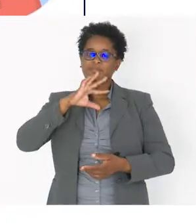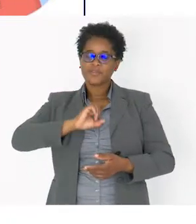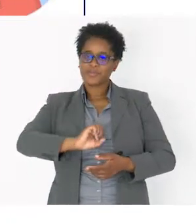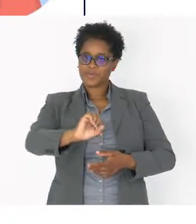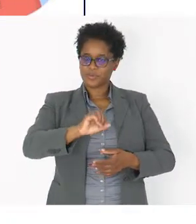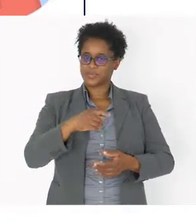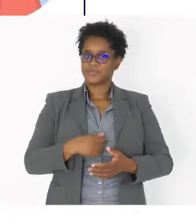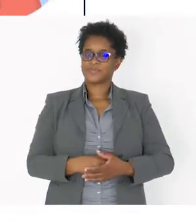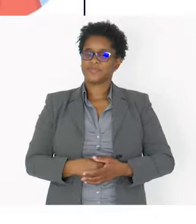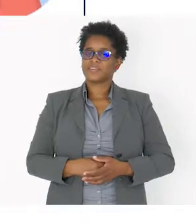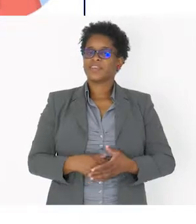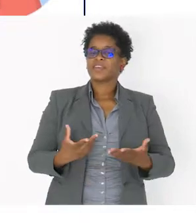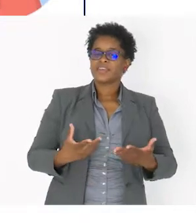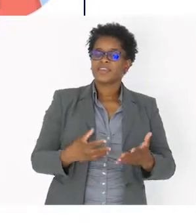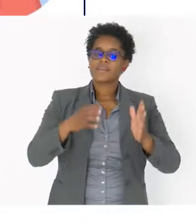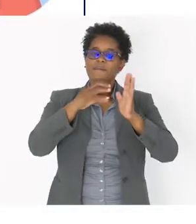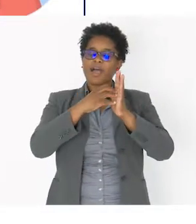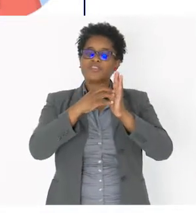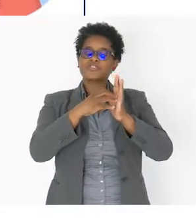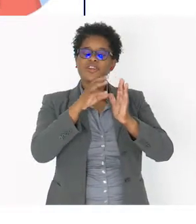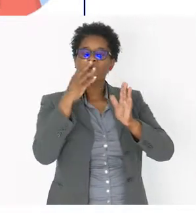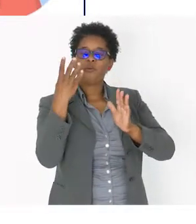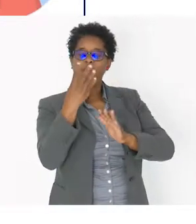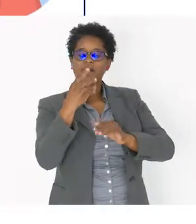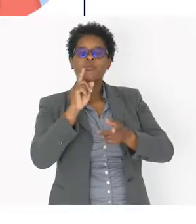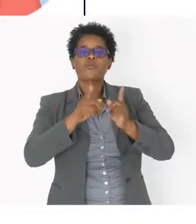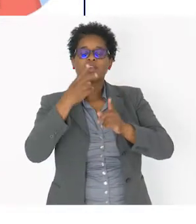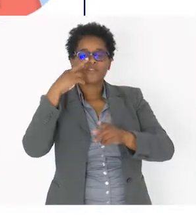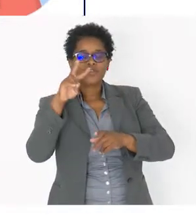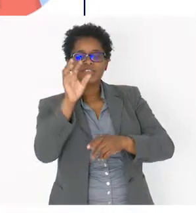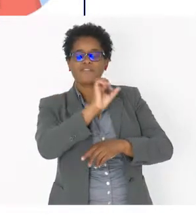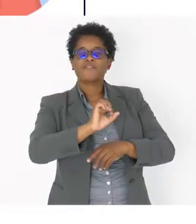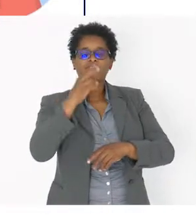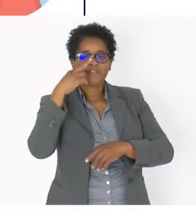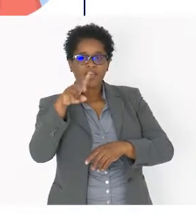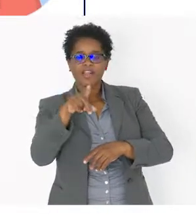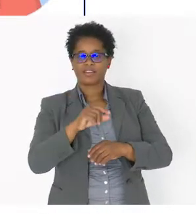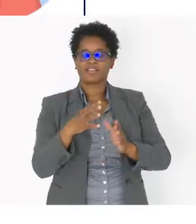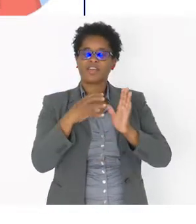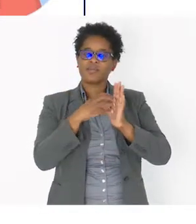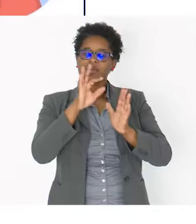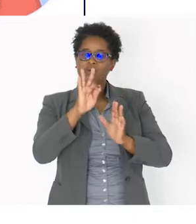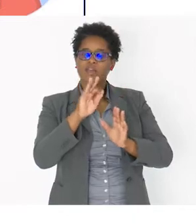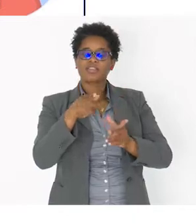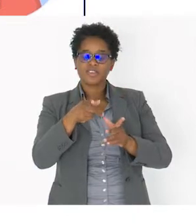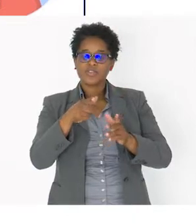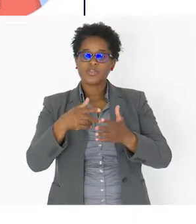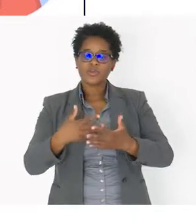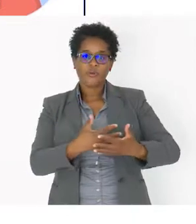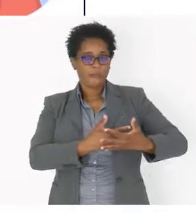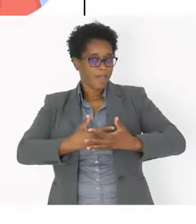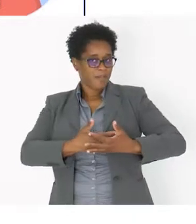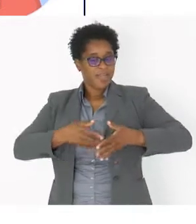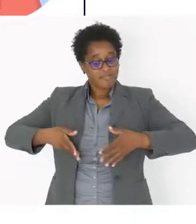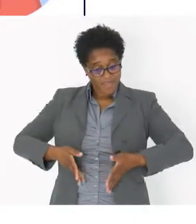Isso. E na quarta imagem? O que vocês veem na quarta imagem? Isso, o bebê